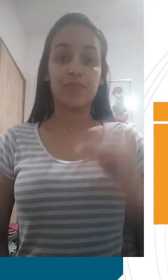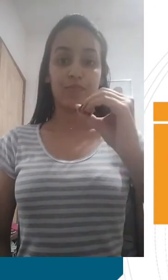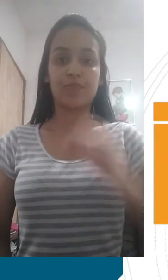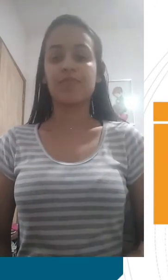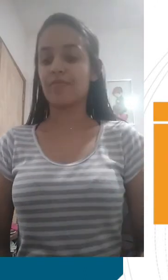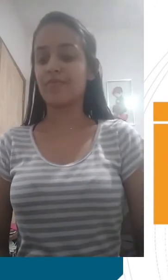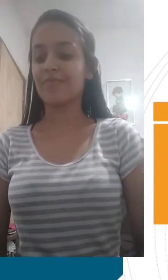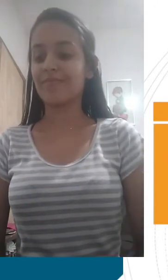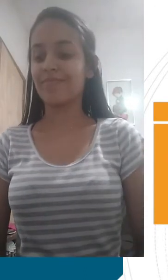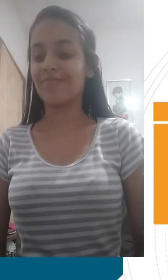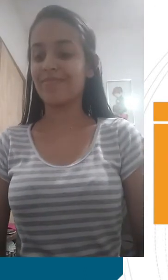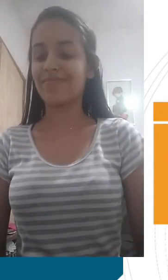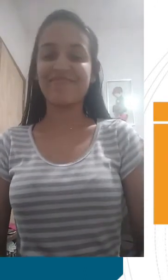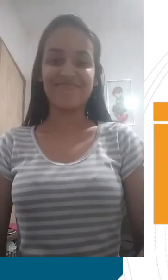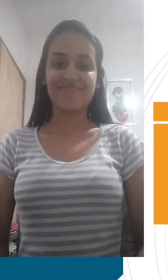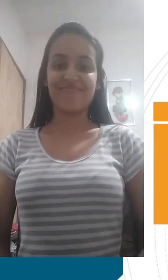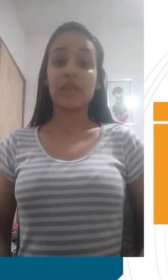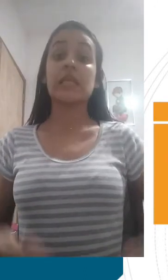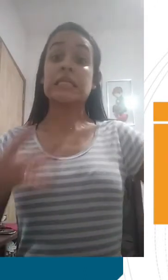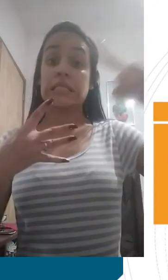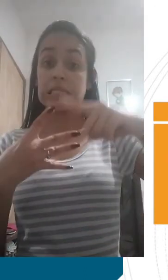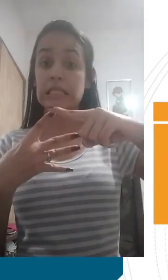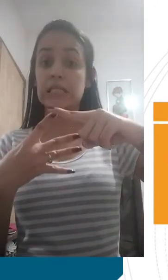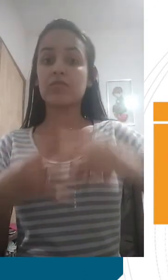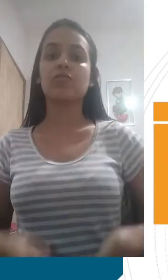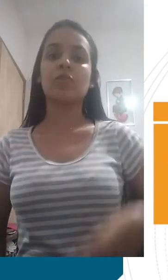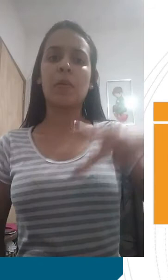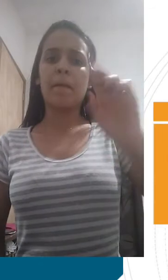Parnaso. Simbolismo e Pré-Modernismo,